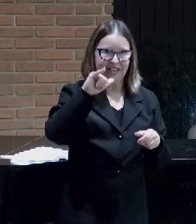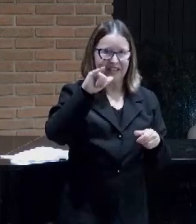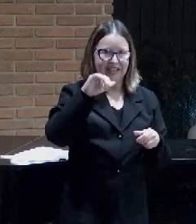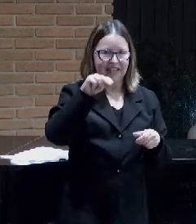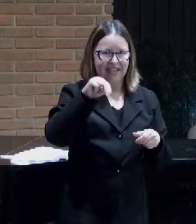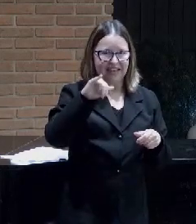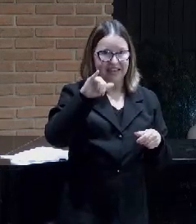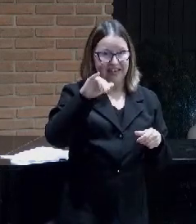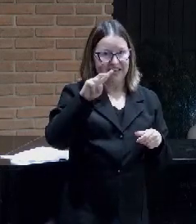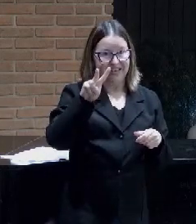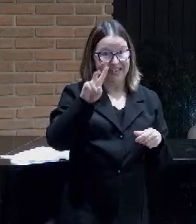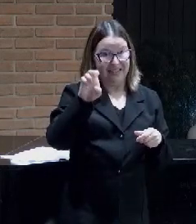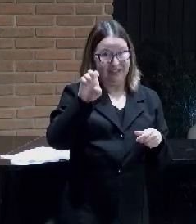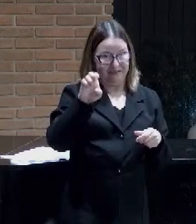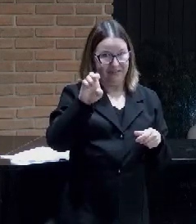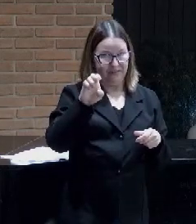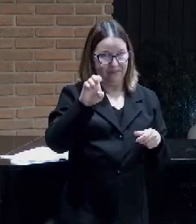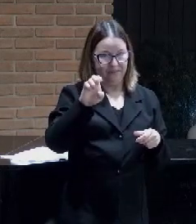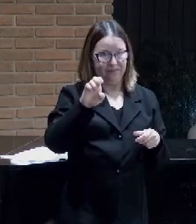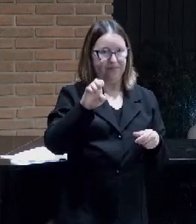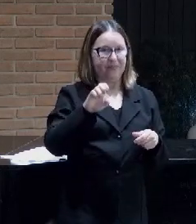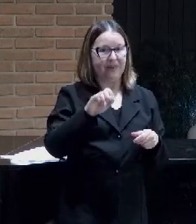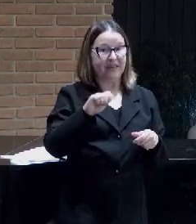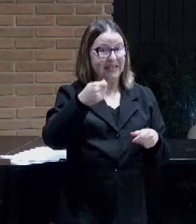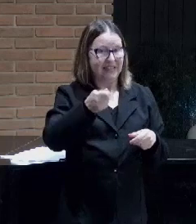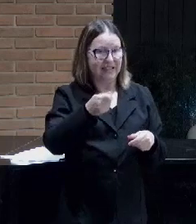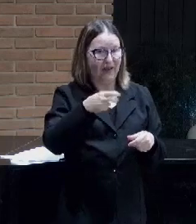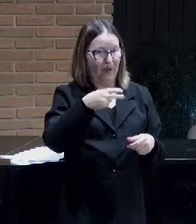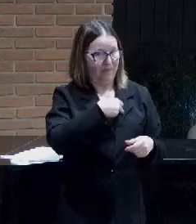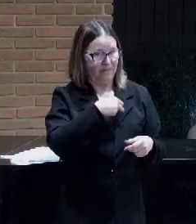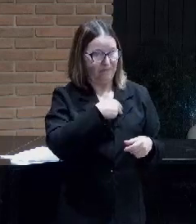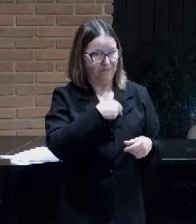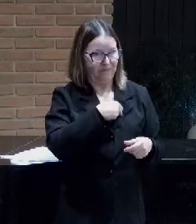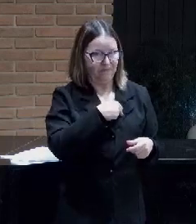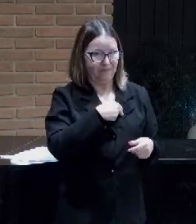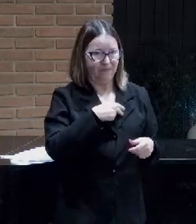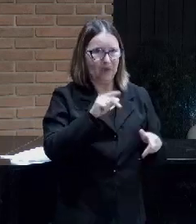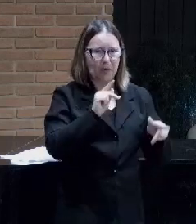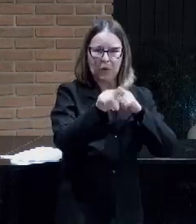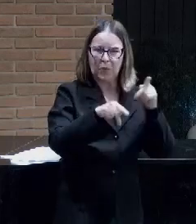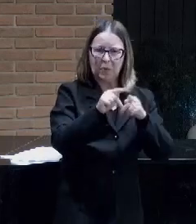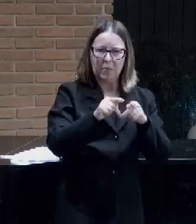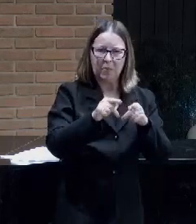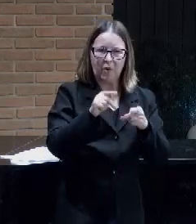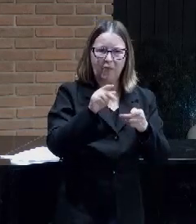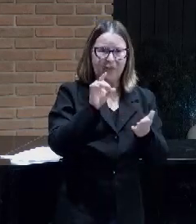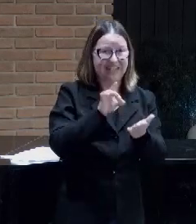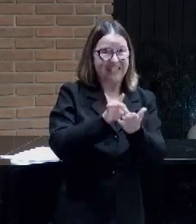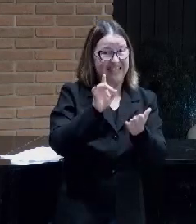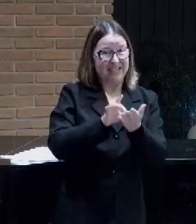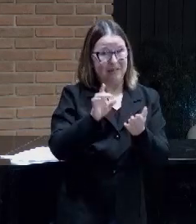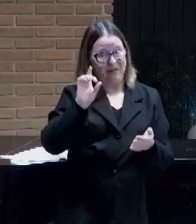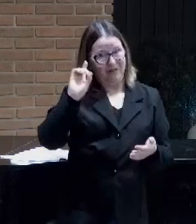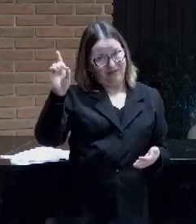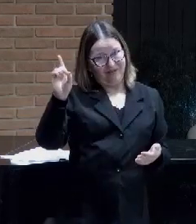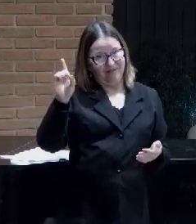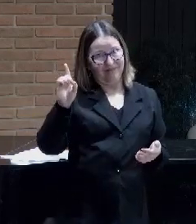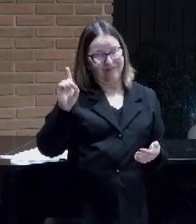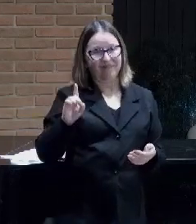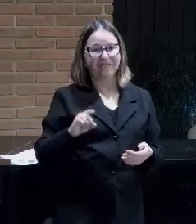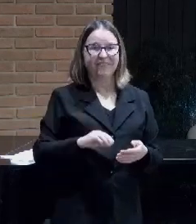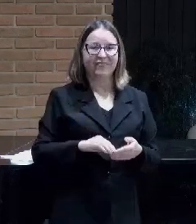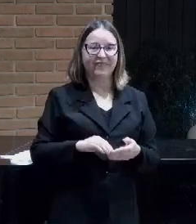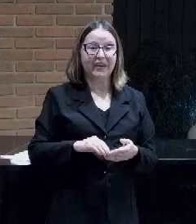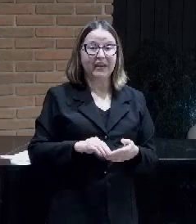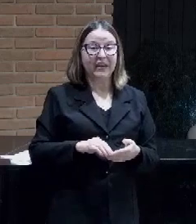eram basicamente uma cidade pagã, eles eram um povo assírio, e eles eram inimigos de Deus. E, em resposta a isso, Deus ordena a Jonas que ele pregue contra